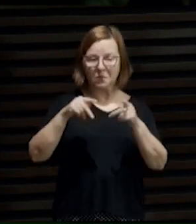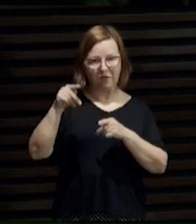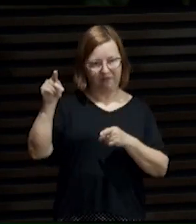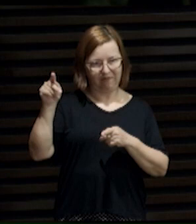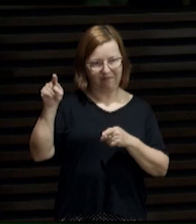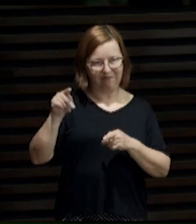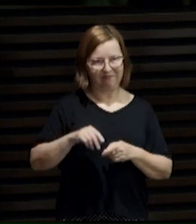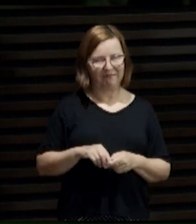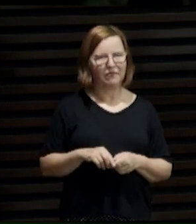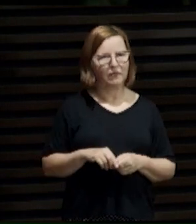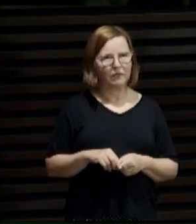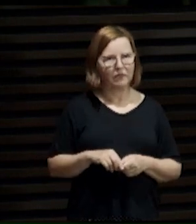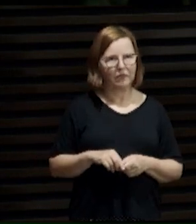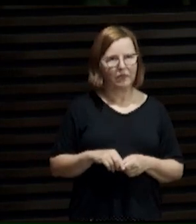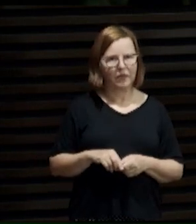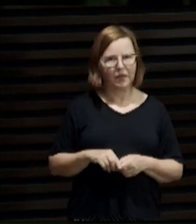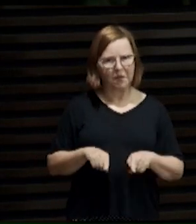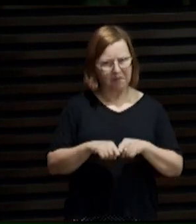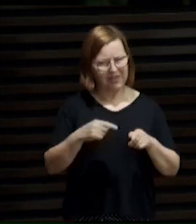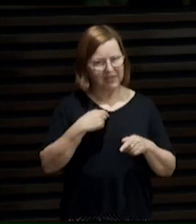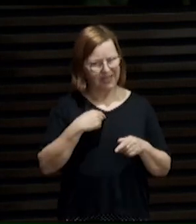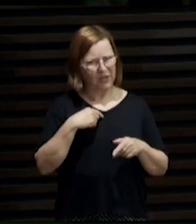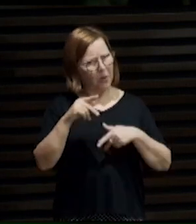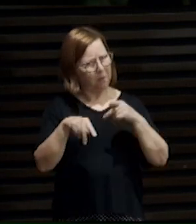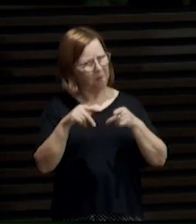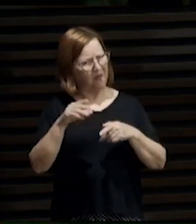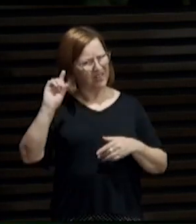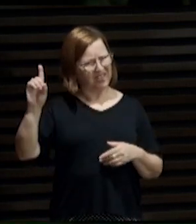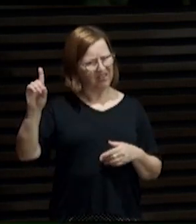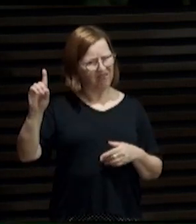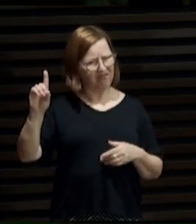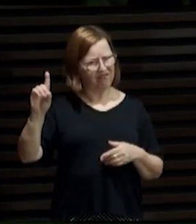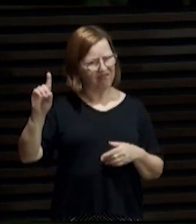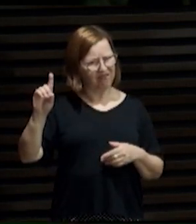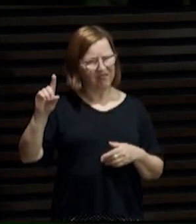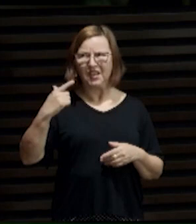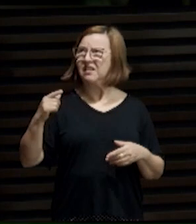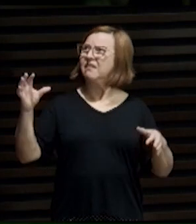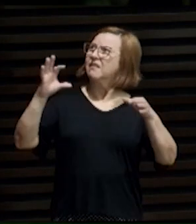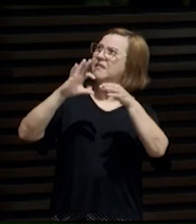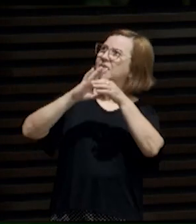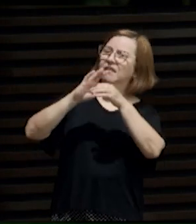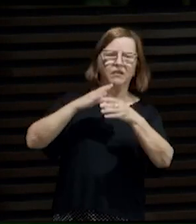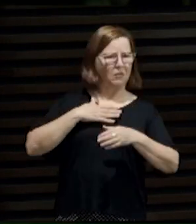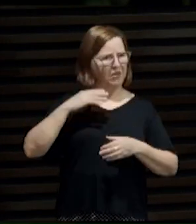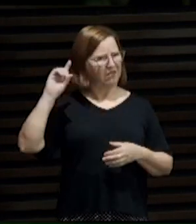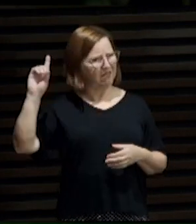meu povo. Mas como eu sou o povo de Deus e eu não tenho relacionamento com o meu Deus durante a semana inteira?